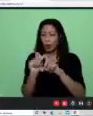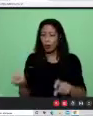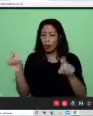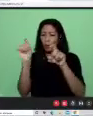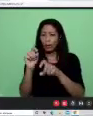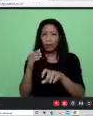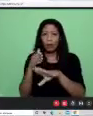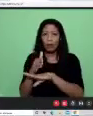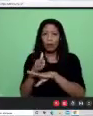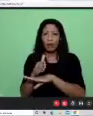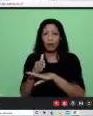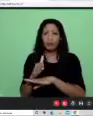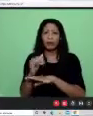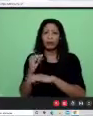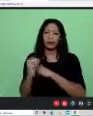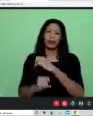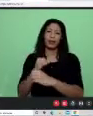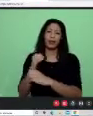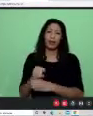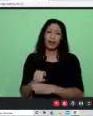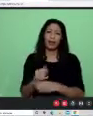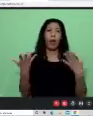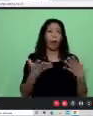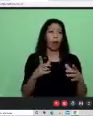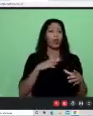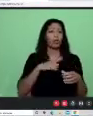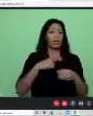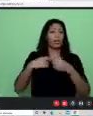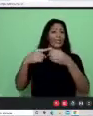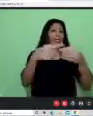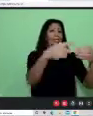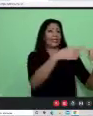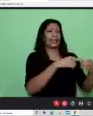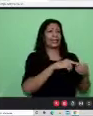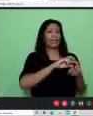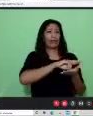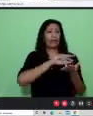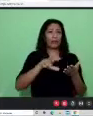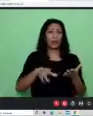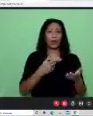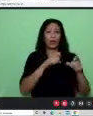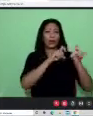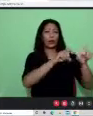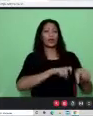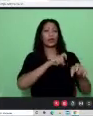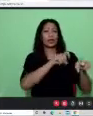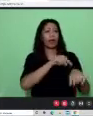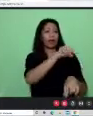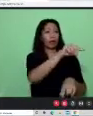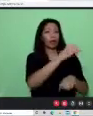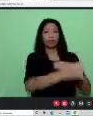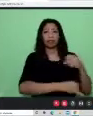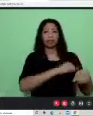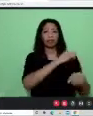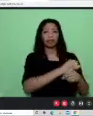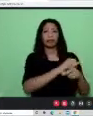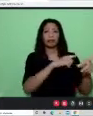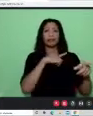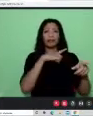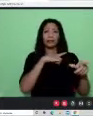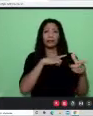nem nos lugares mais longes, nem em sítios, isso não é mais nem uma realidade, né?